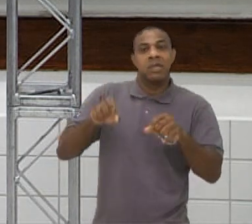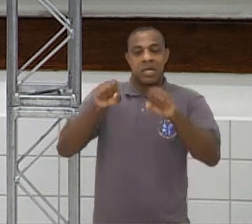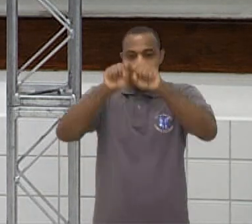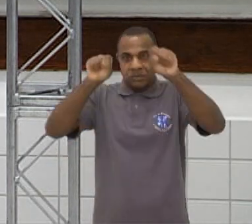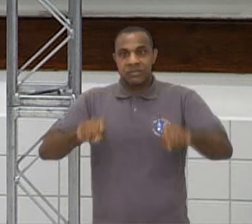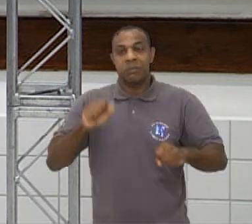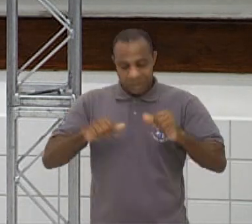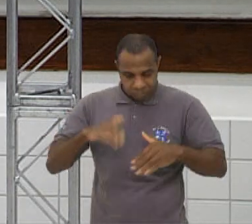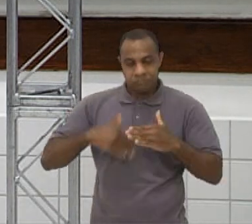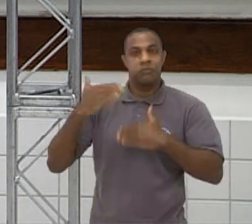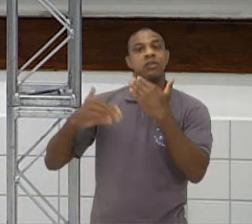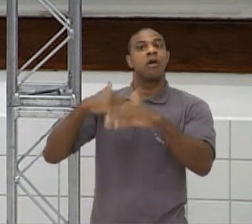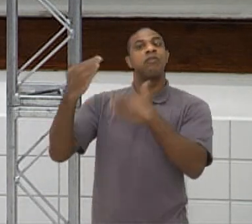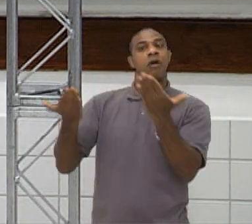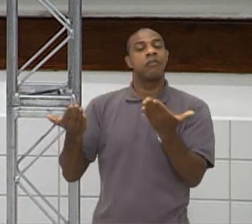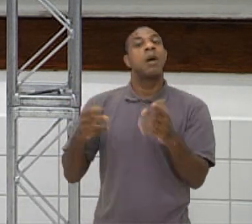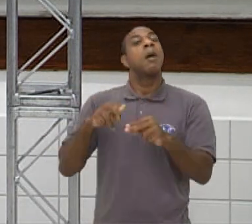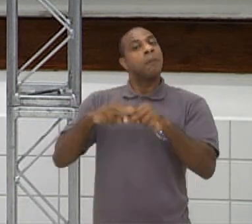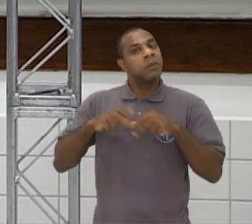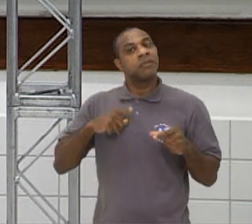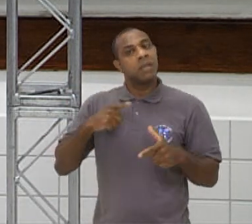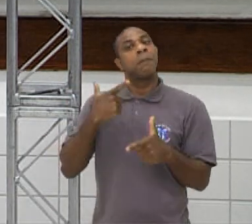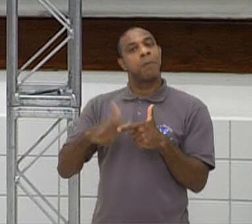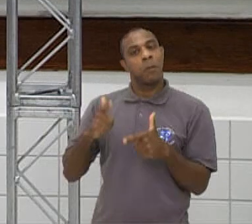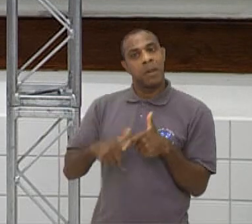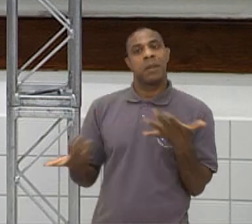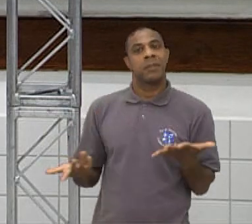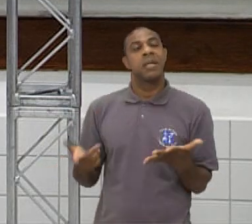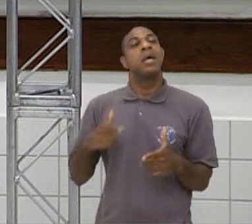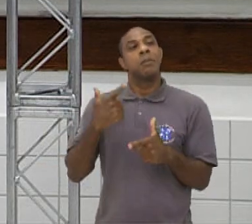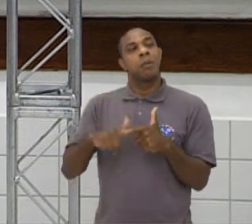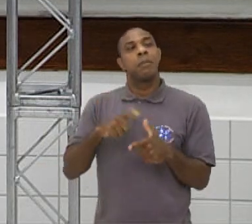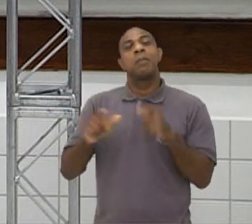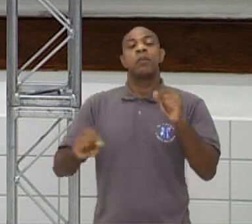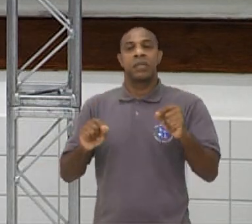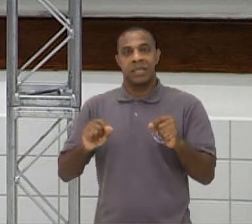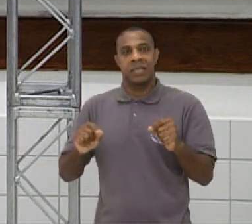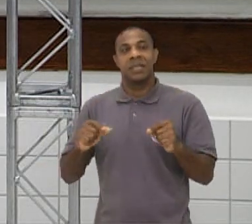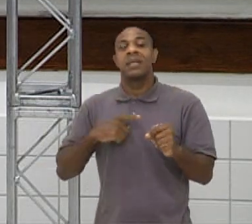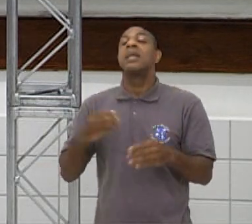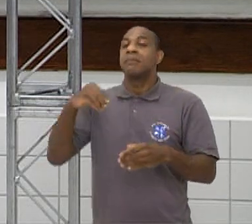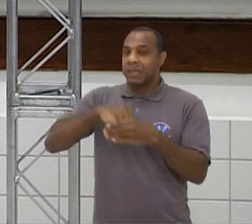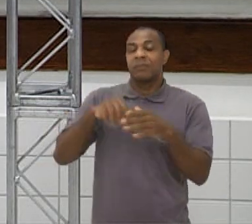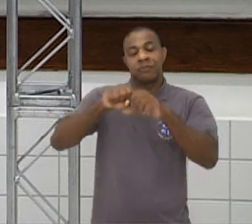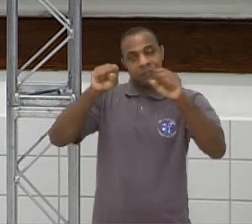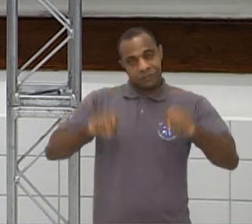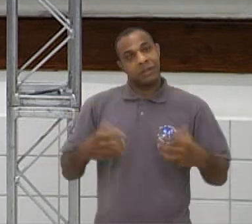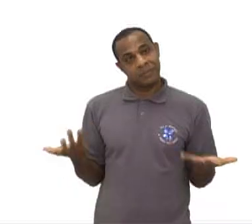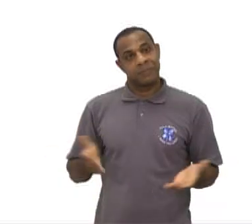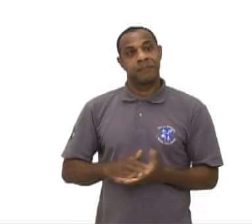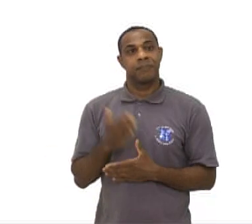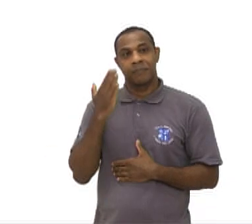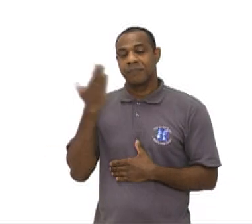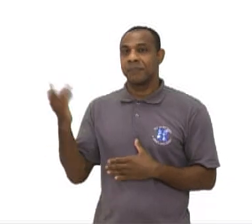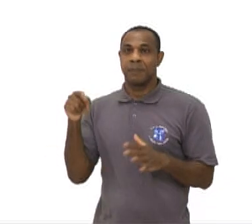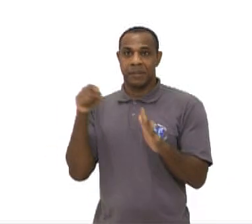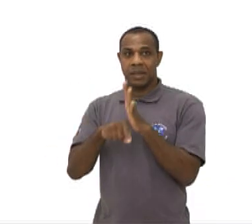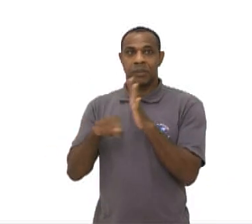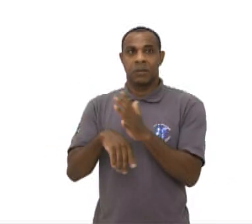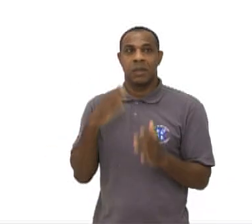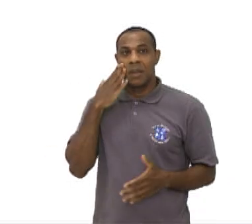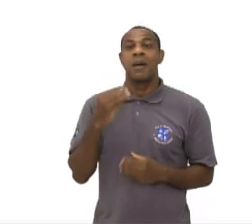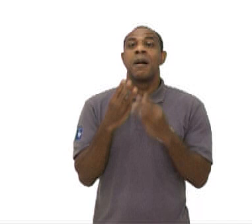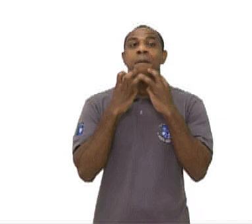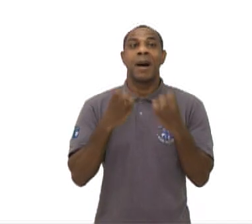se desenvolve. Por isso ele tem esses problemas. E os problemas fazem parte do próprio sistema. Marx, quiz do Marx.